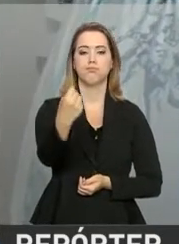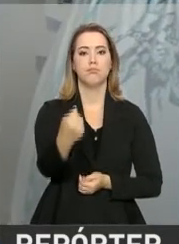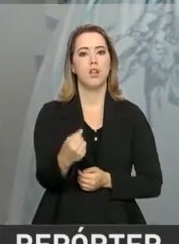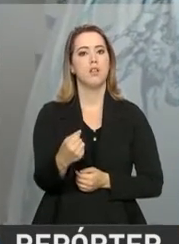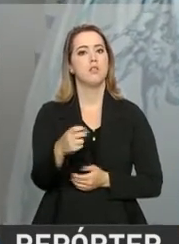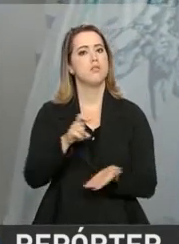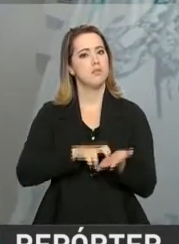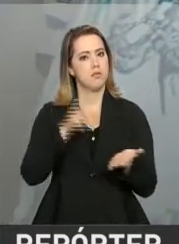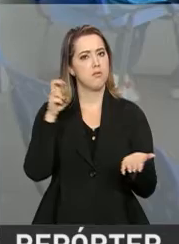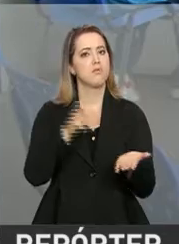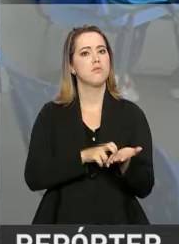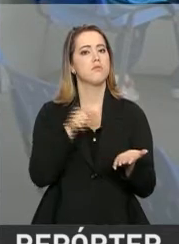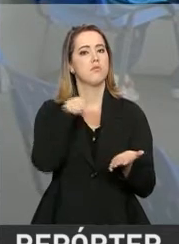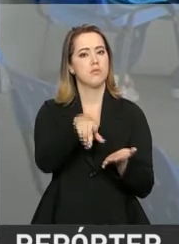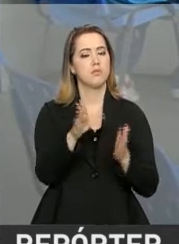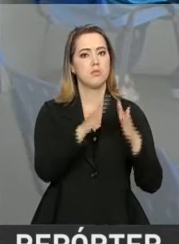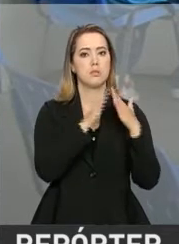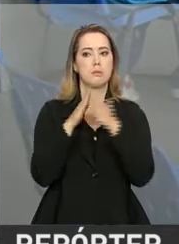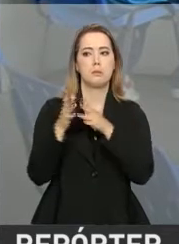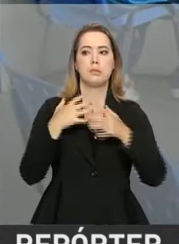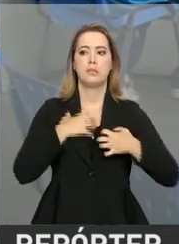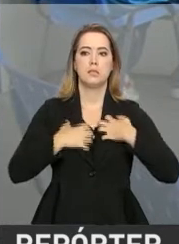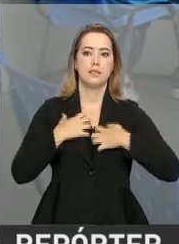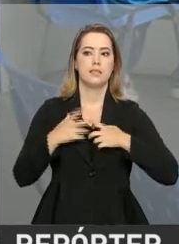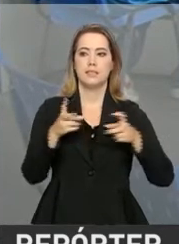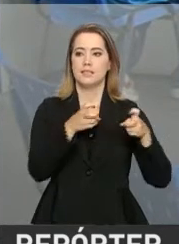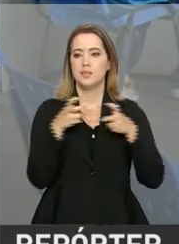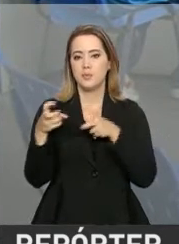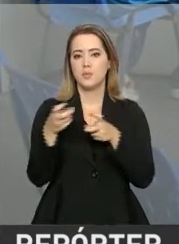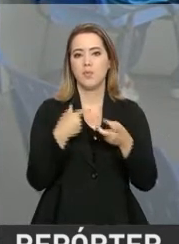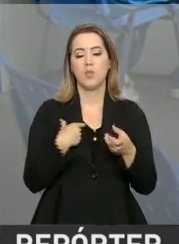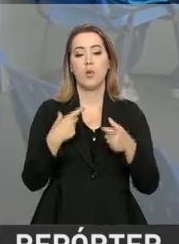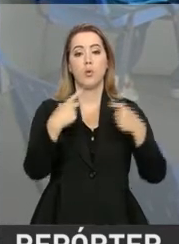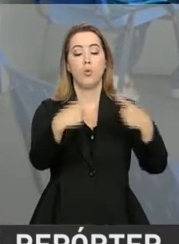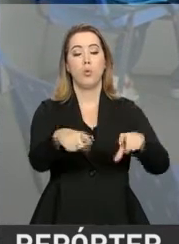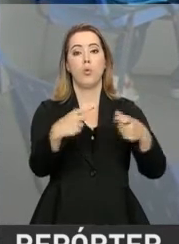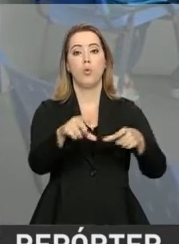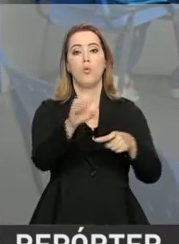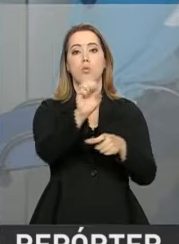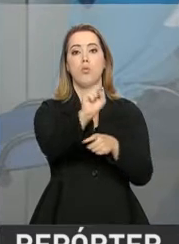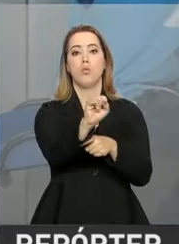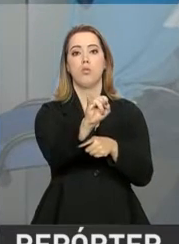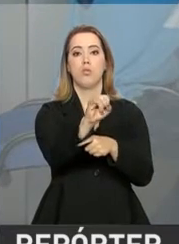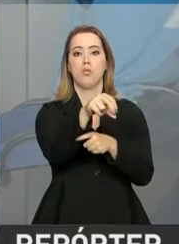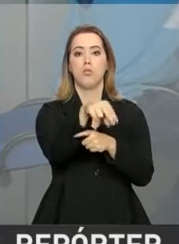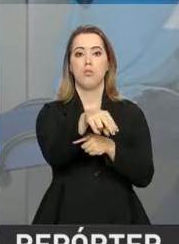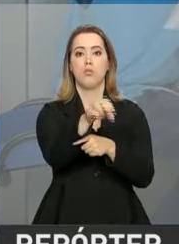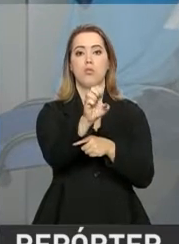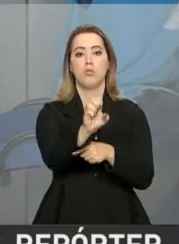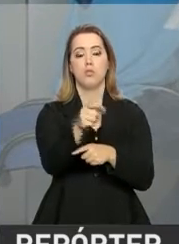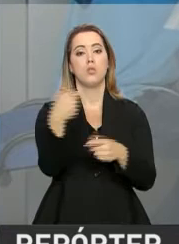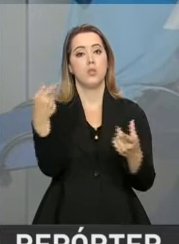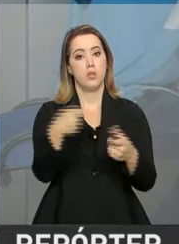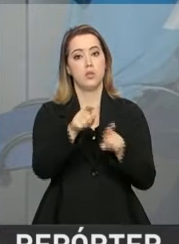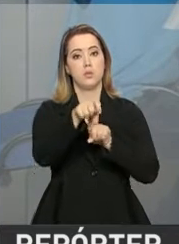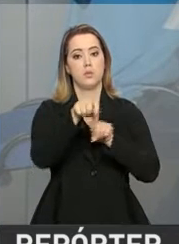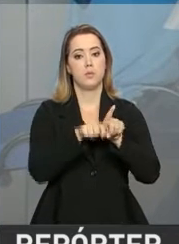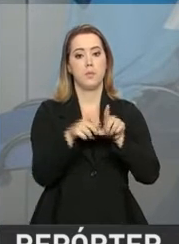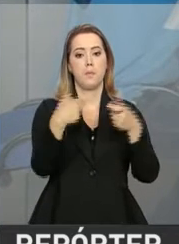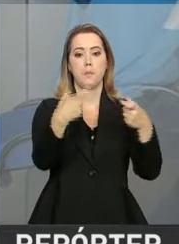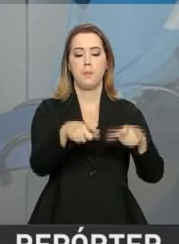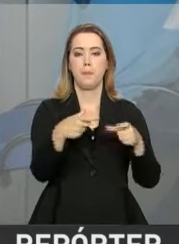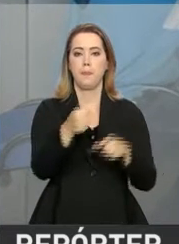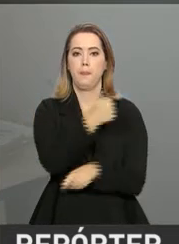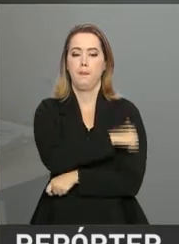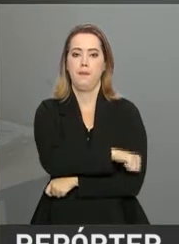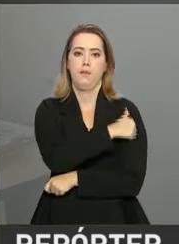cheio de expectativa. Foi nesta agência do Sistema Nacional de Emprego, o SINE, reinaugurada este mês no centro do